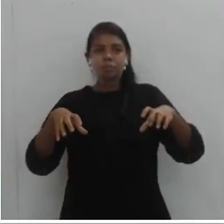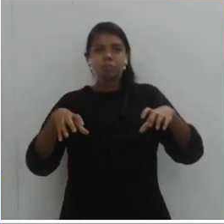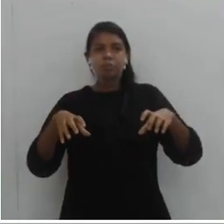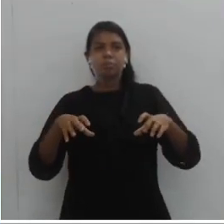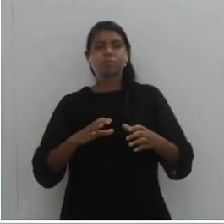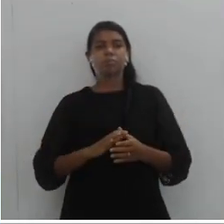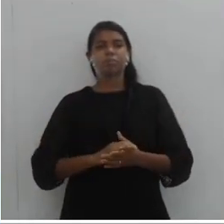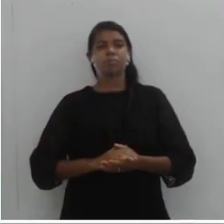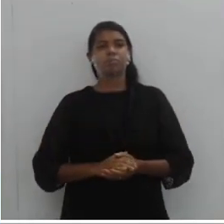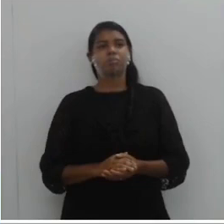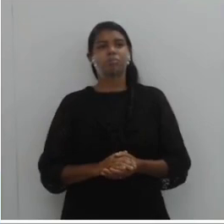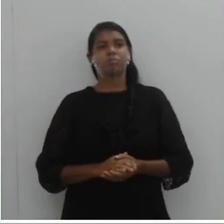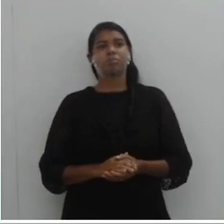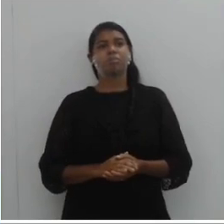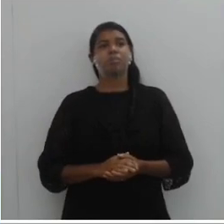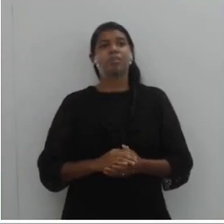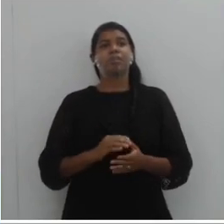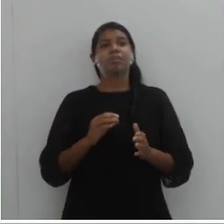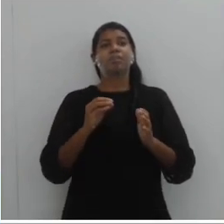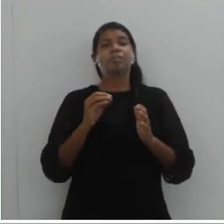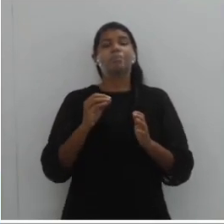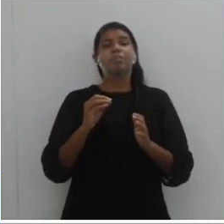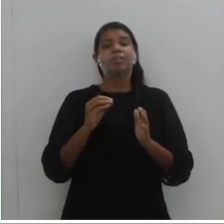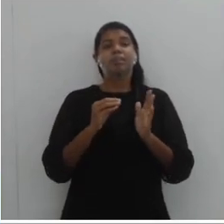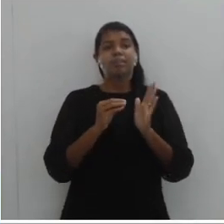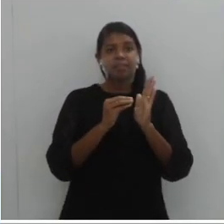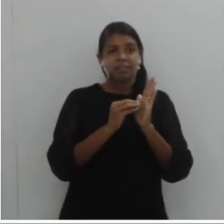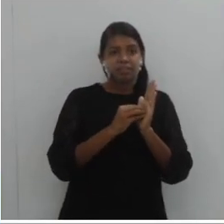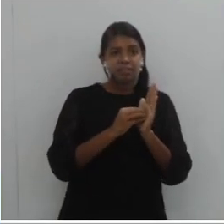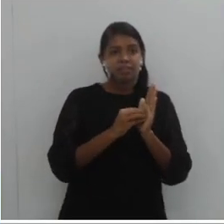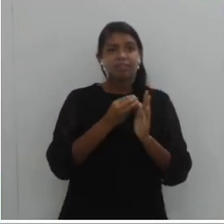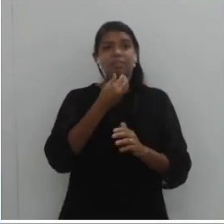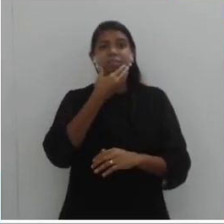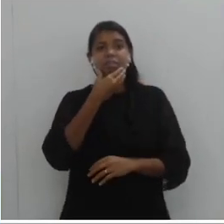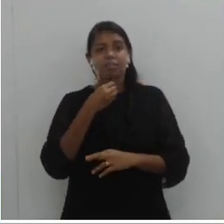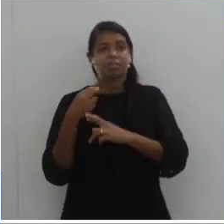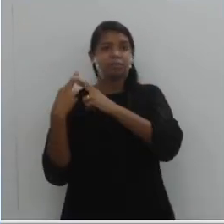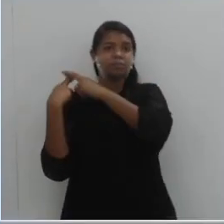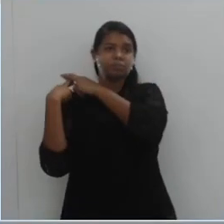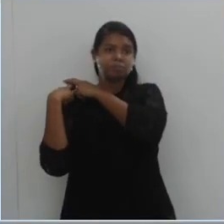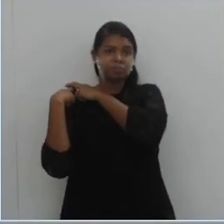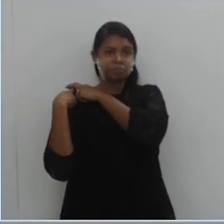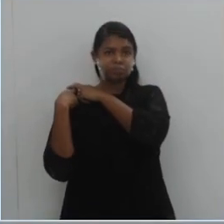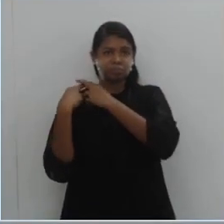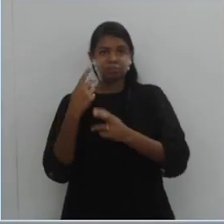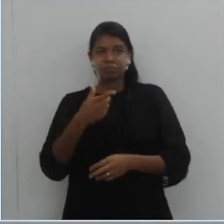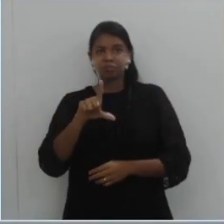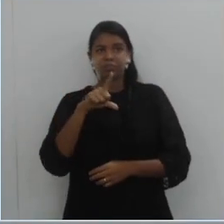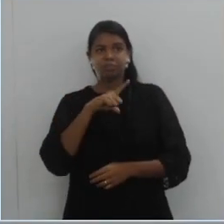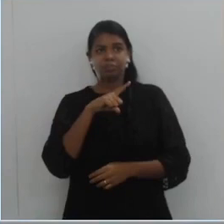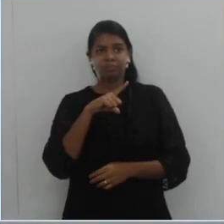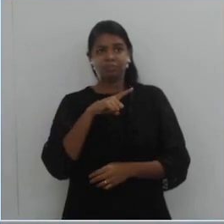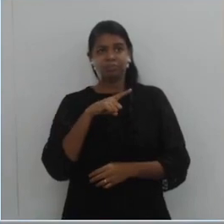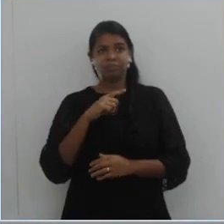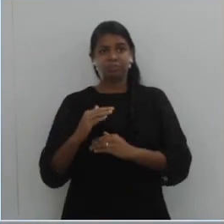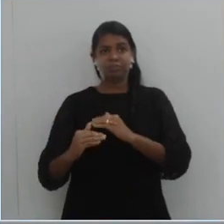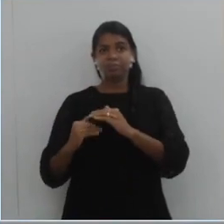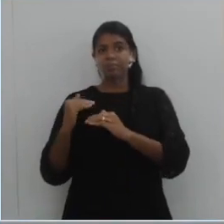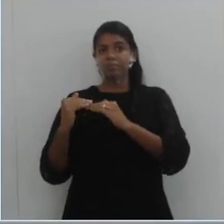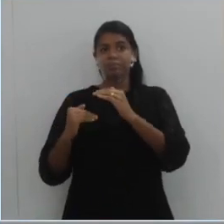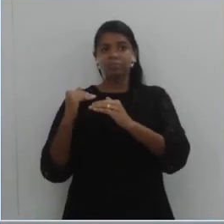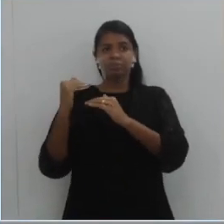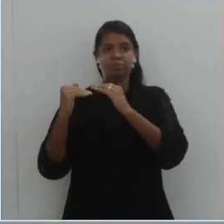a ausência masculina. Vocês notaram que não houve avanço,